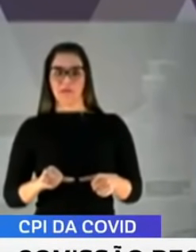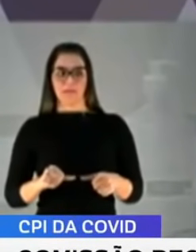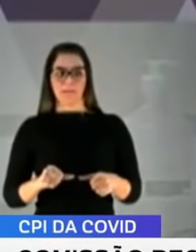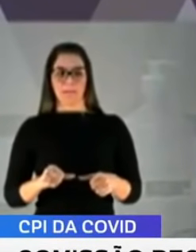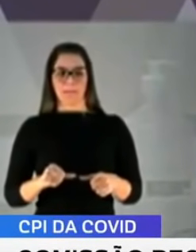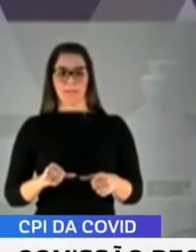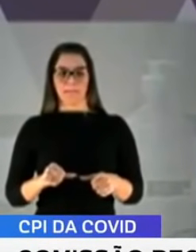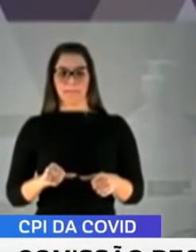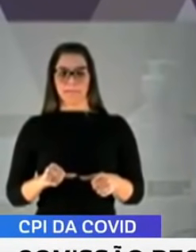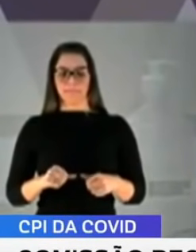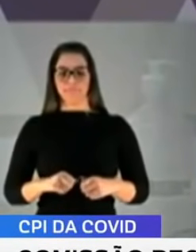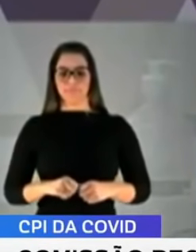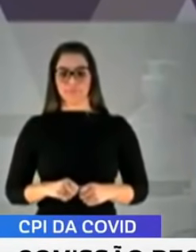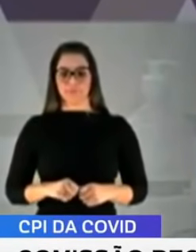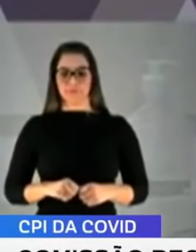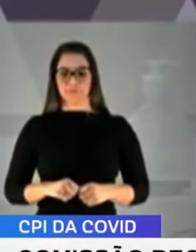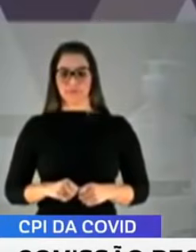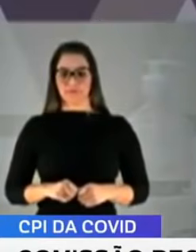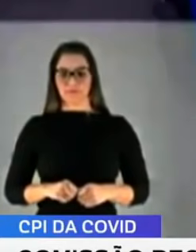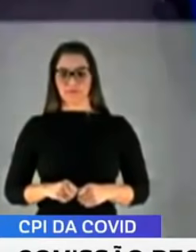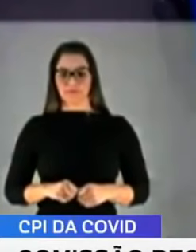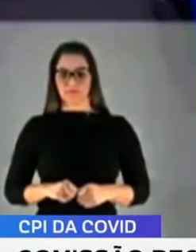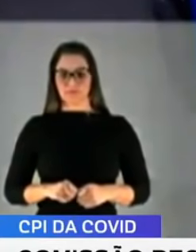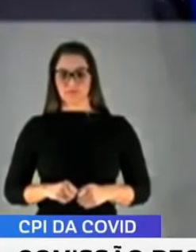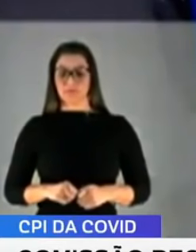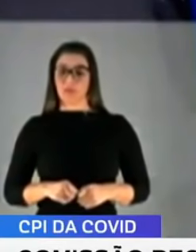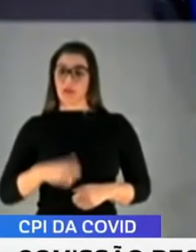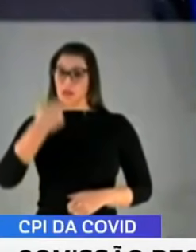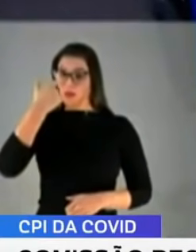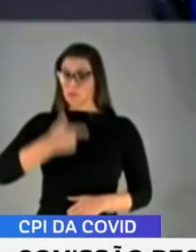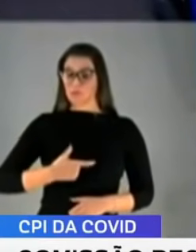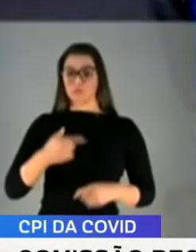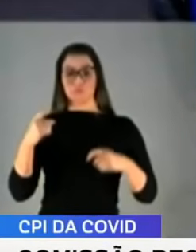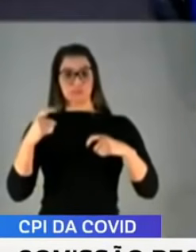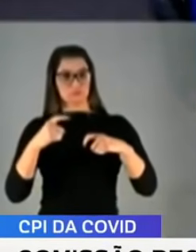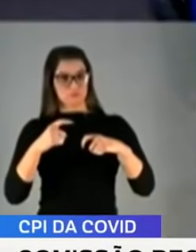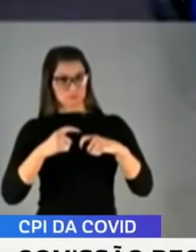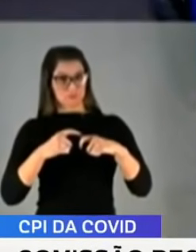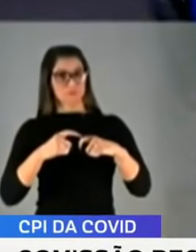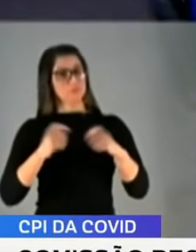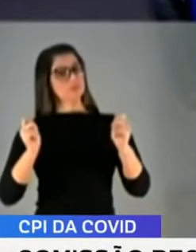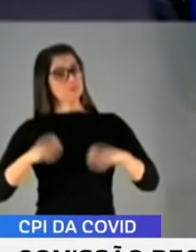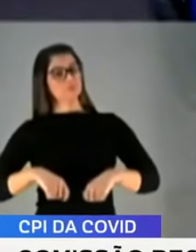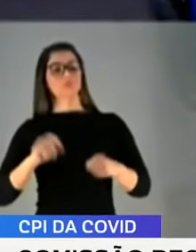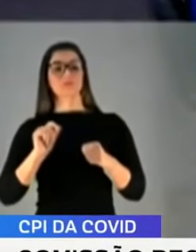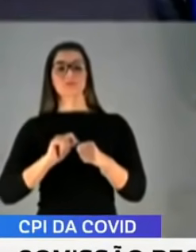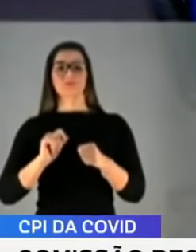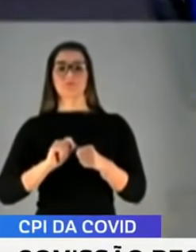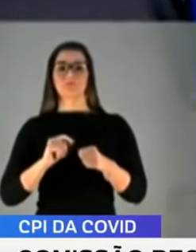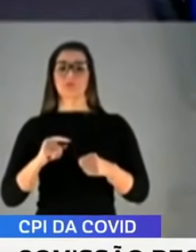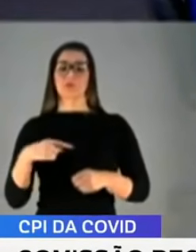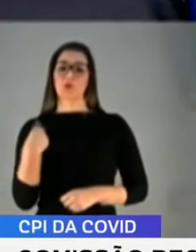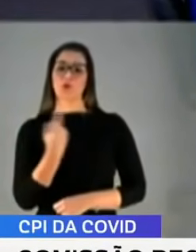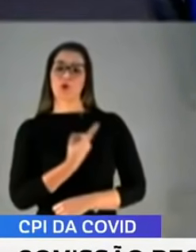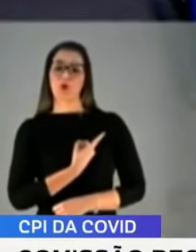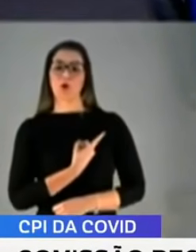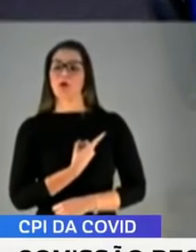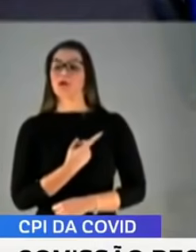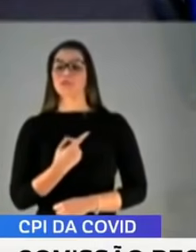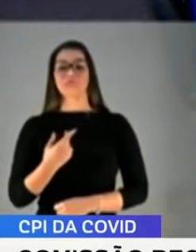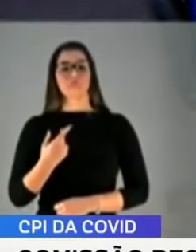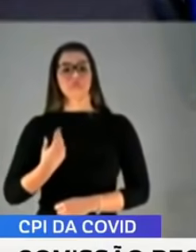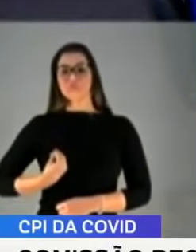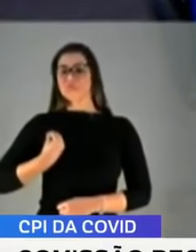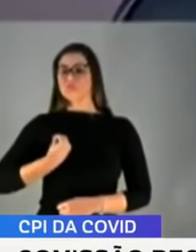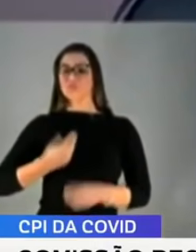internações hospitalares? Como médica, senador, é possível fazer isso quando nós estamos em estado de